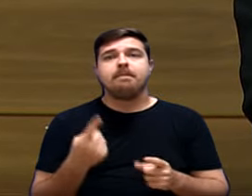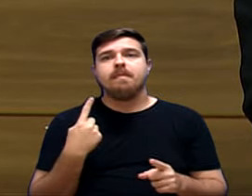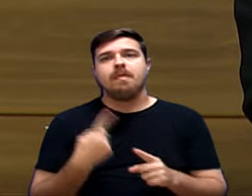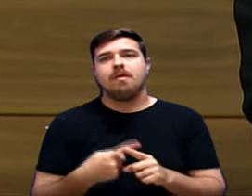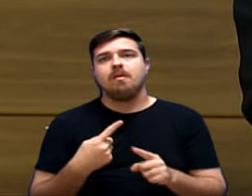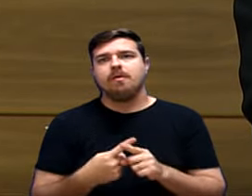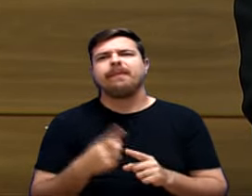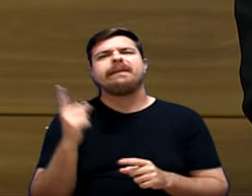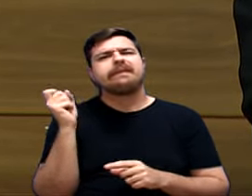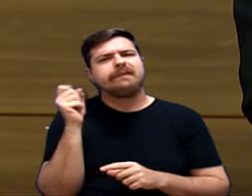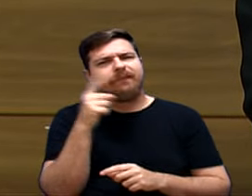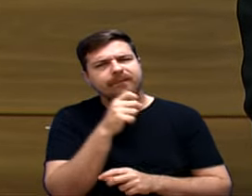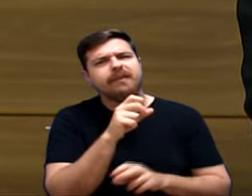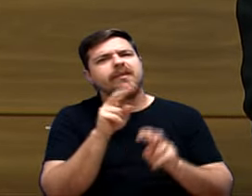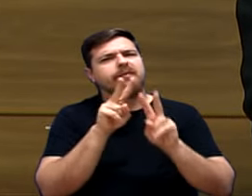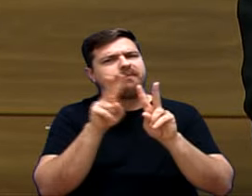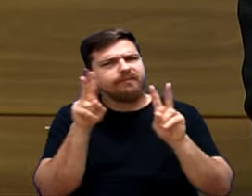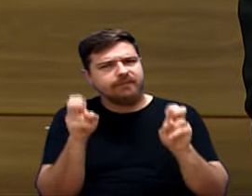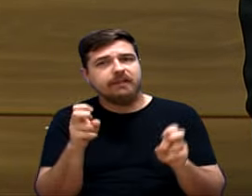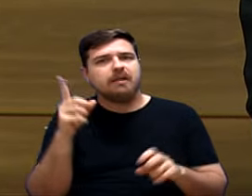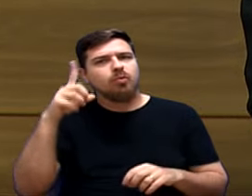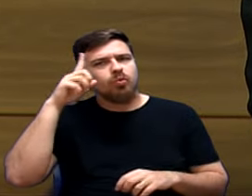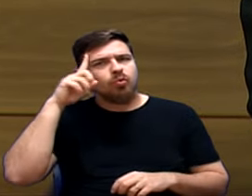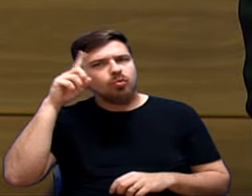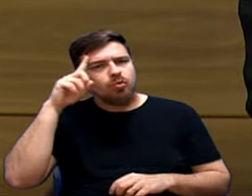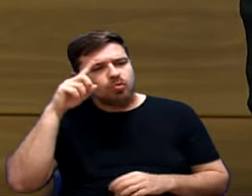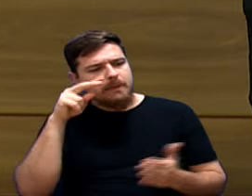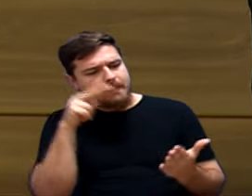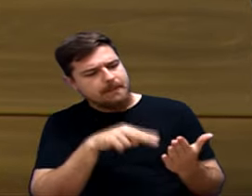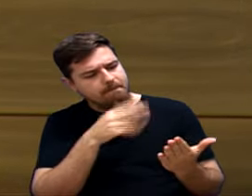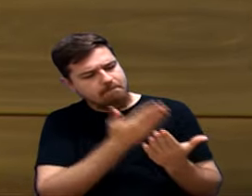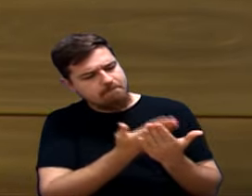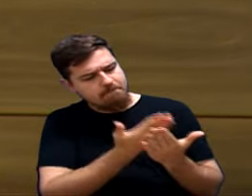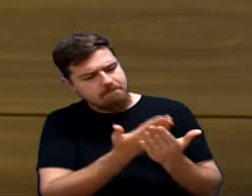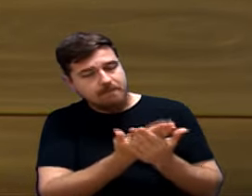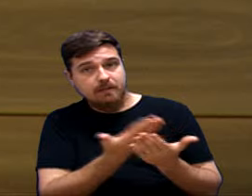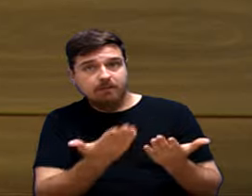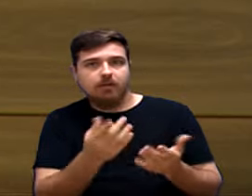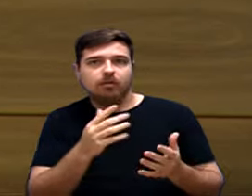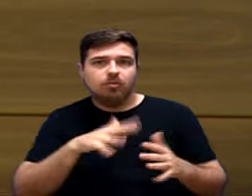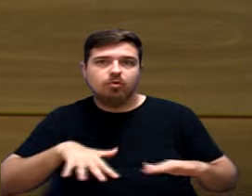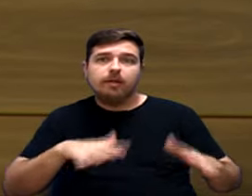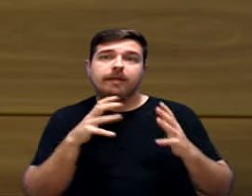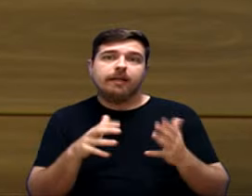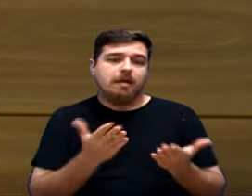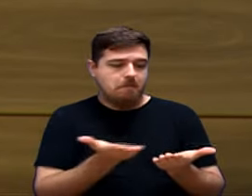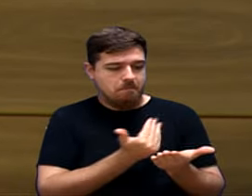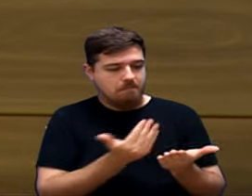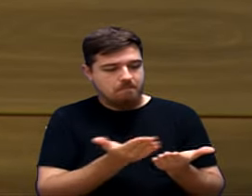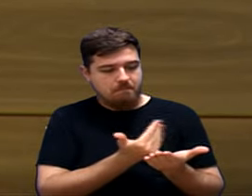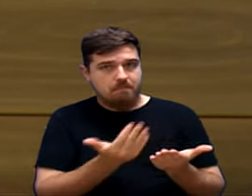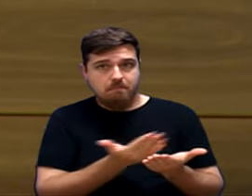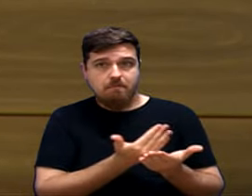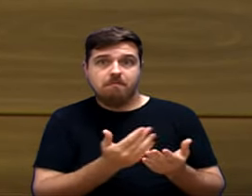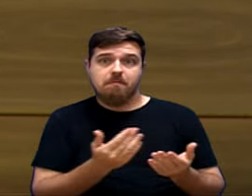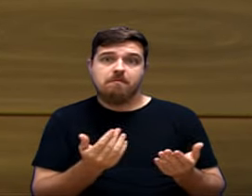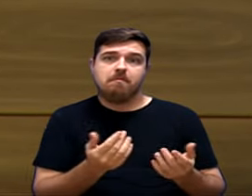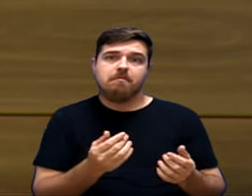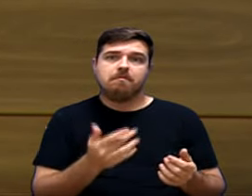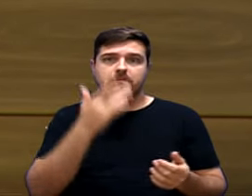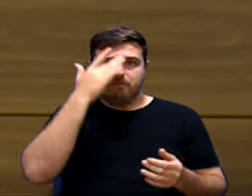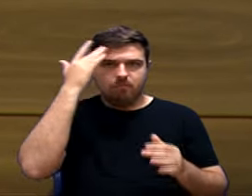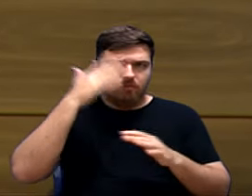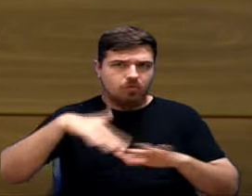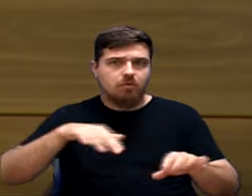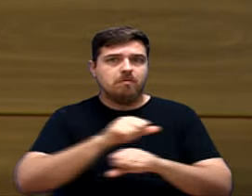uma matéria muito difícil até para nós né que estamos no dia a dia mas a ideia é montar uma cartilha tipo no estilo da cartilha de São Paulo é uma cartilha